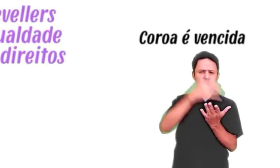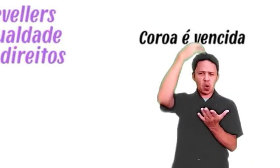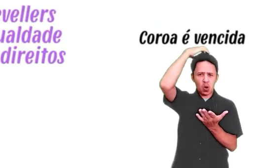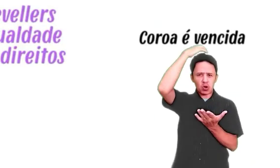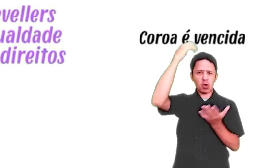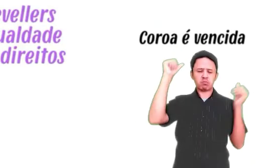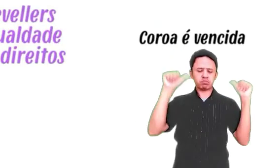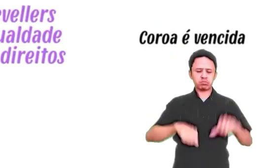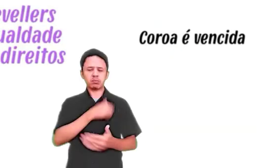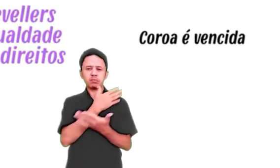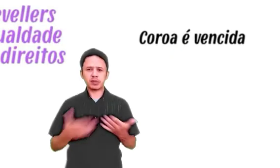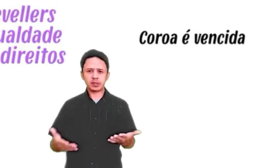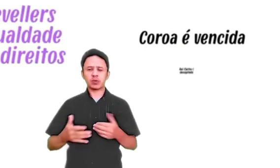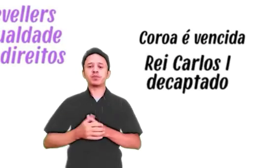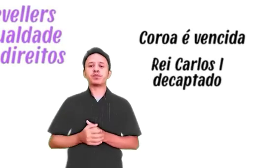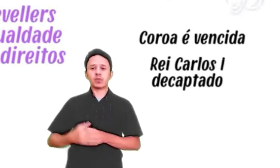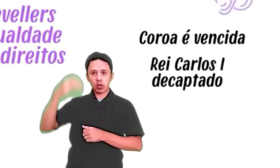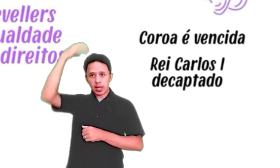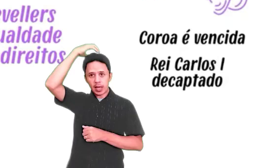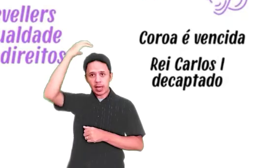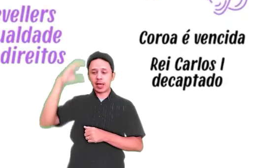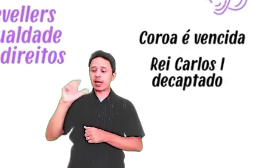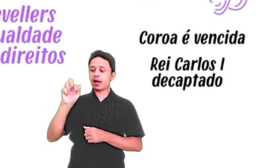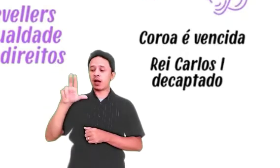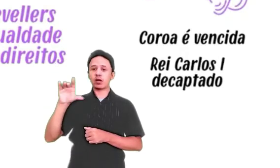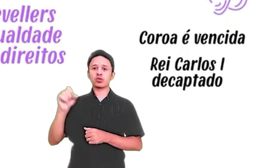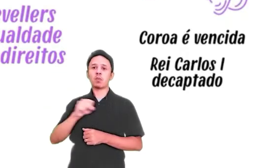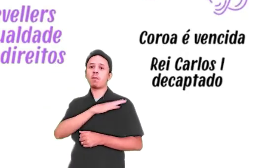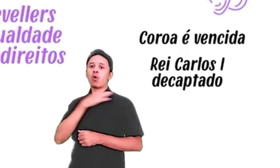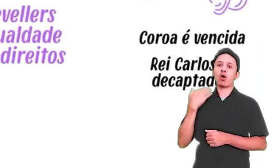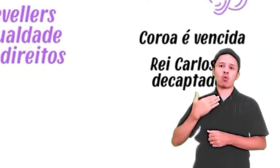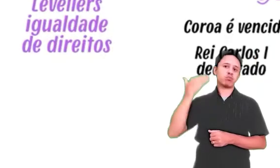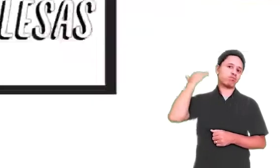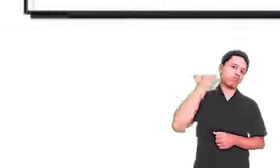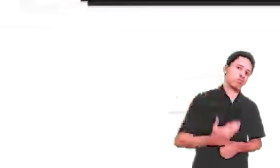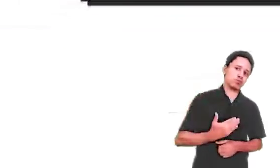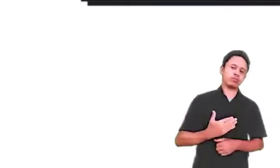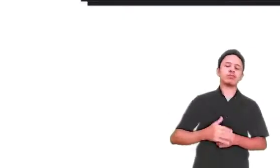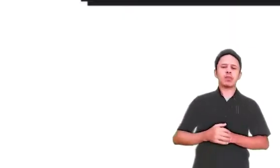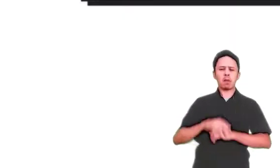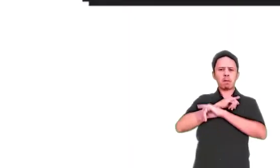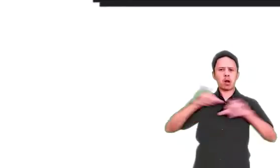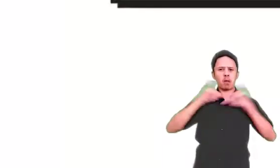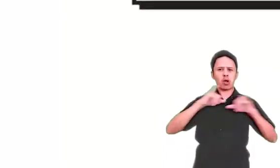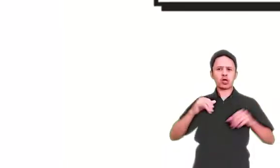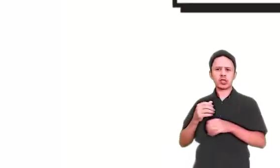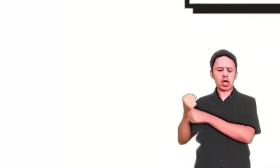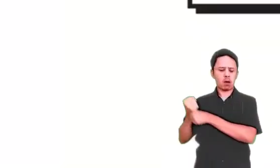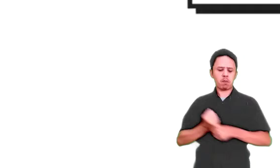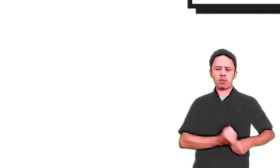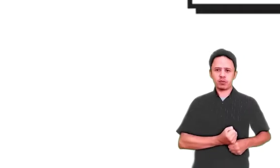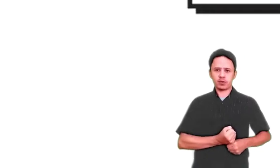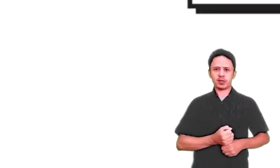Civil terminou em 1649 com o rei Carlos I decapitado, perdeu a cabeça e proclamou-se a República nesse mesmo